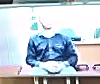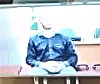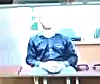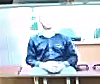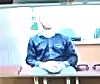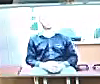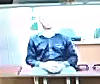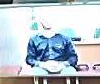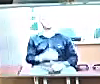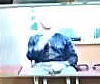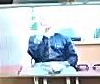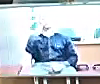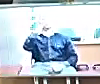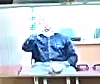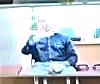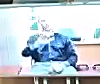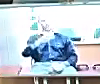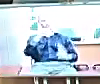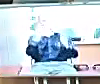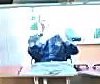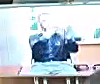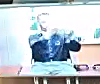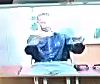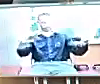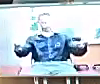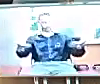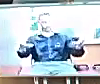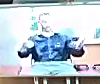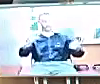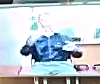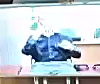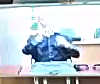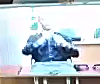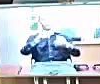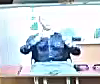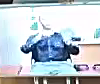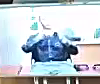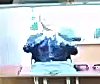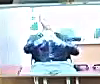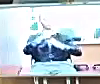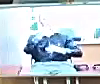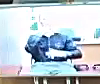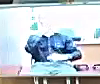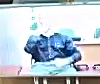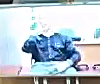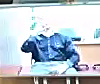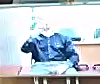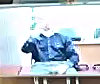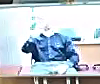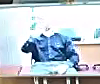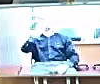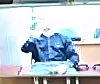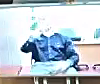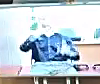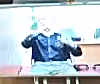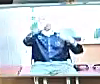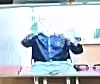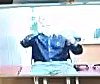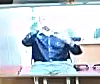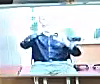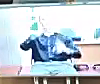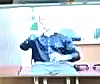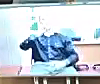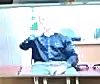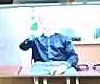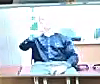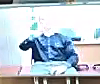boa tarde a todos e todas eu gostaria de fazer uma pergunta para otávio representante da seplag eu gostaria de